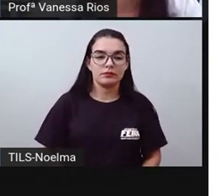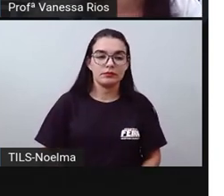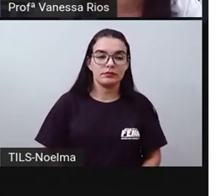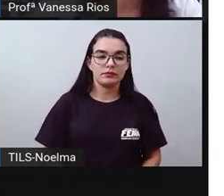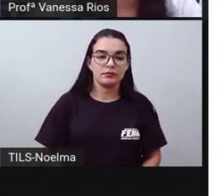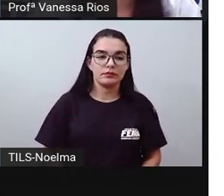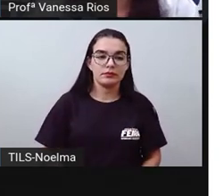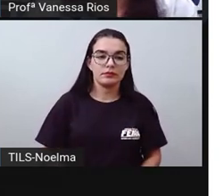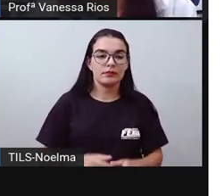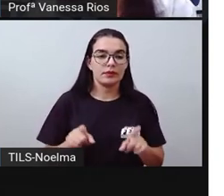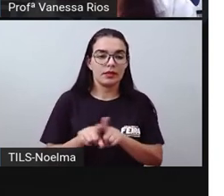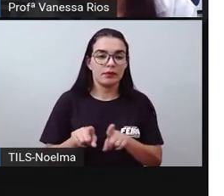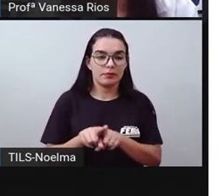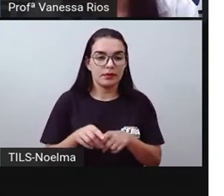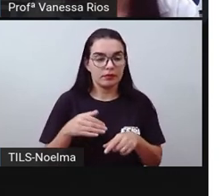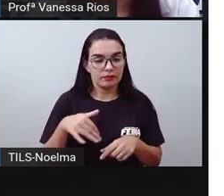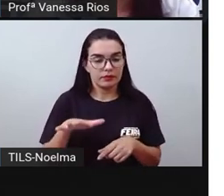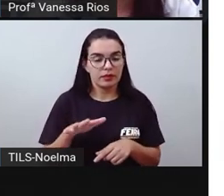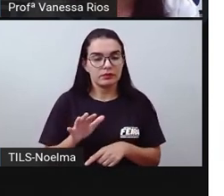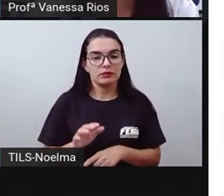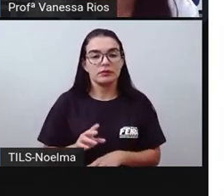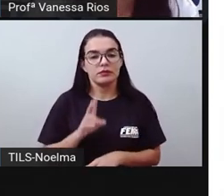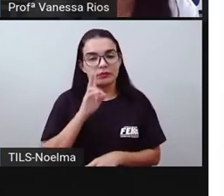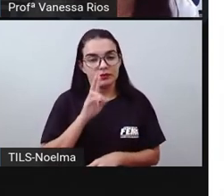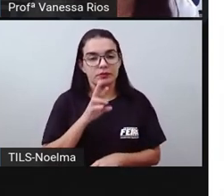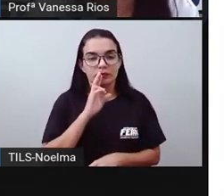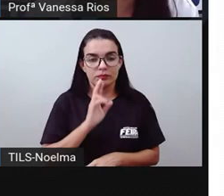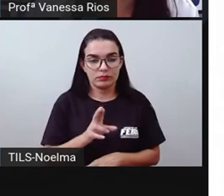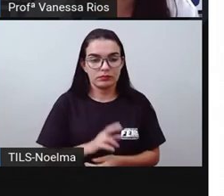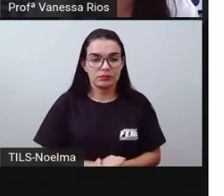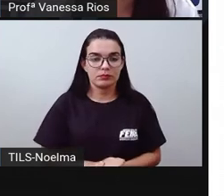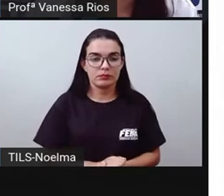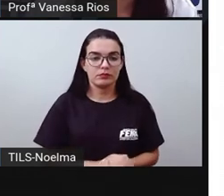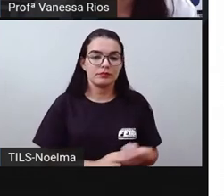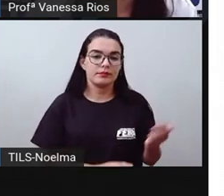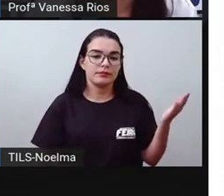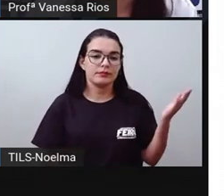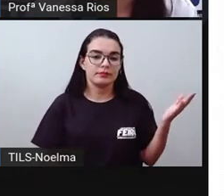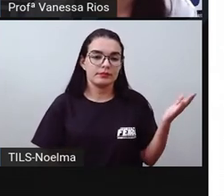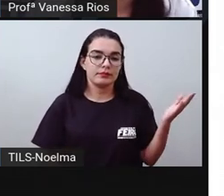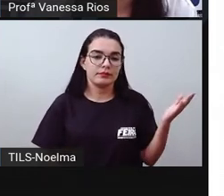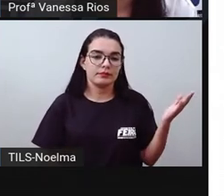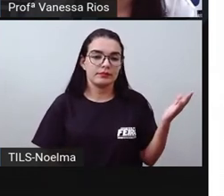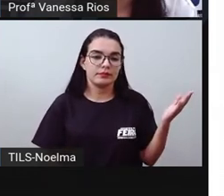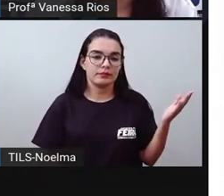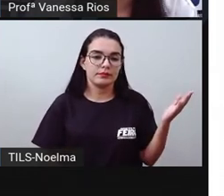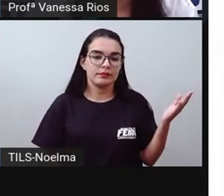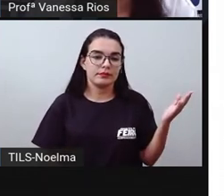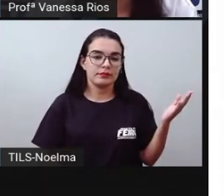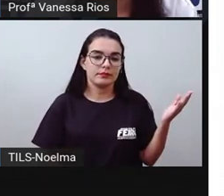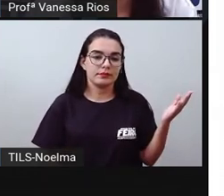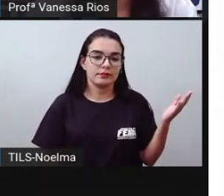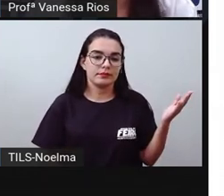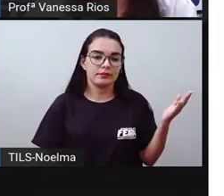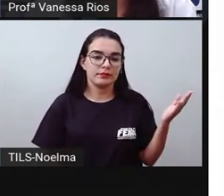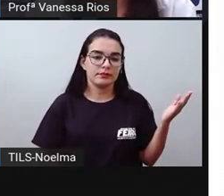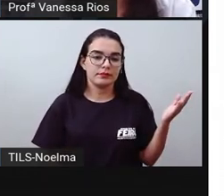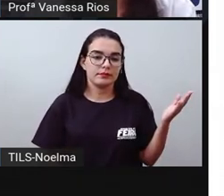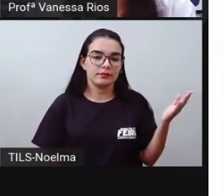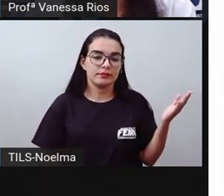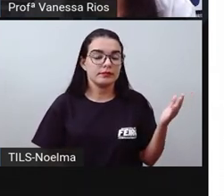vai interferir no resultado. E aí, essa continha aí é uma continha de menos, porque é